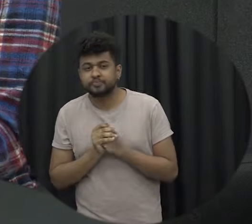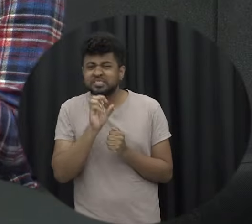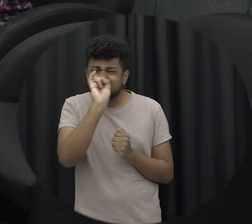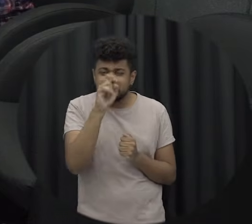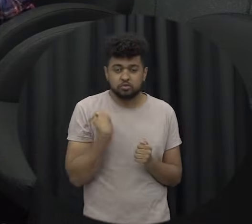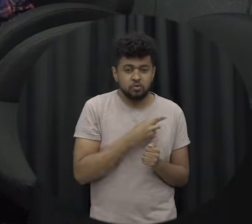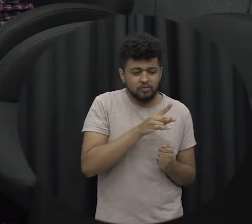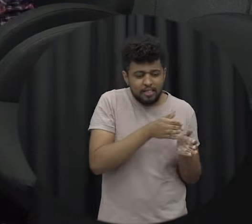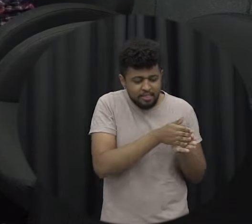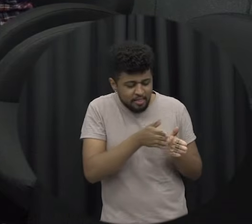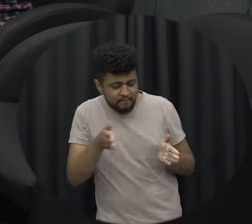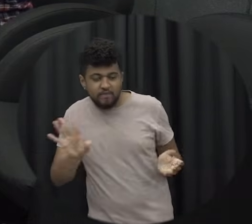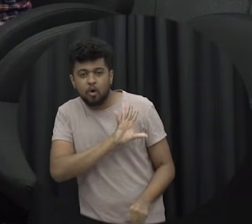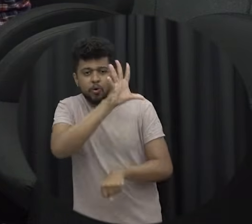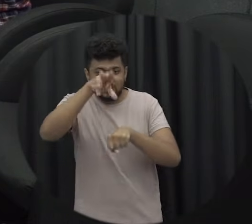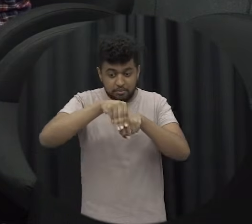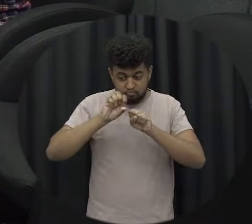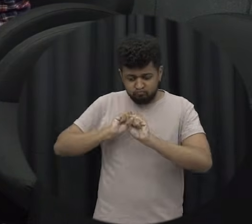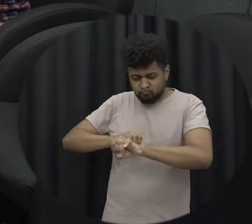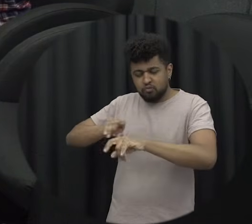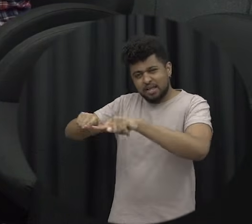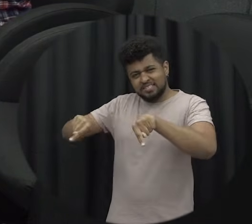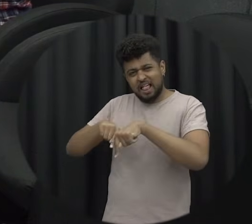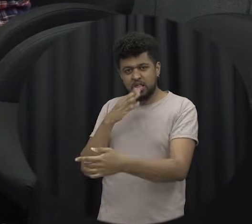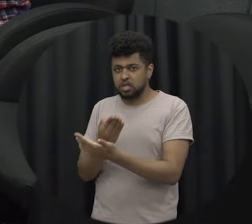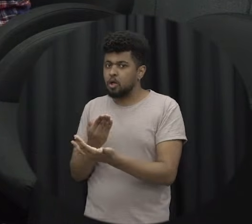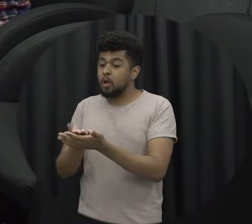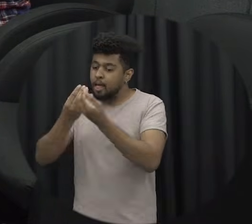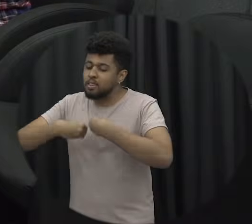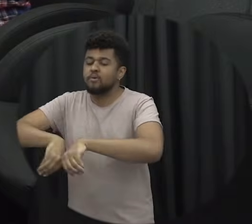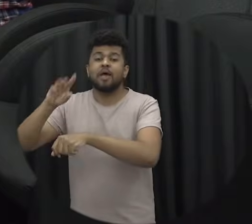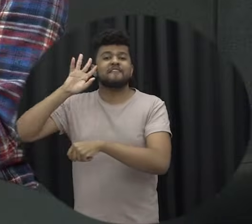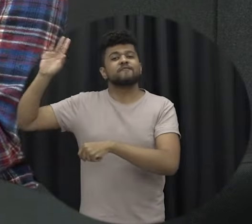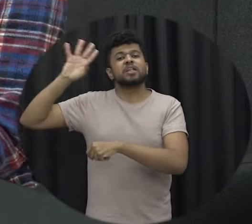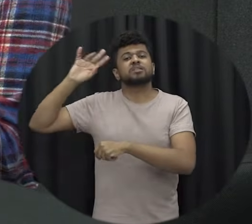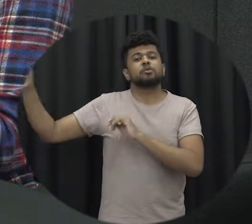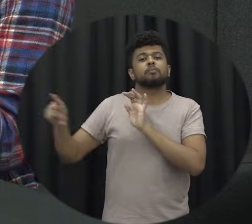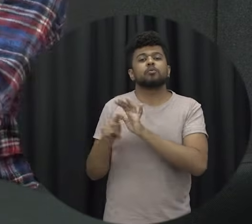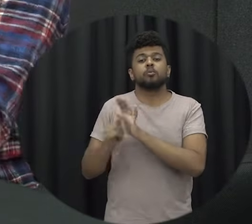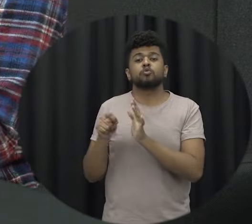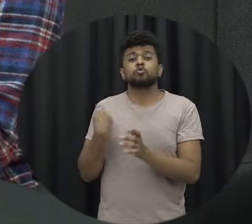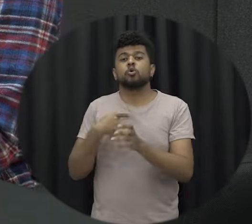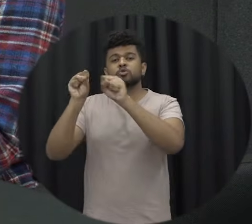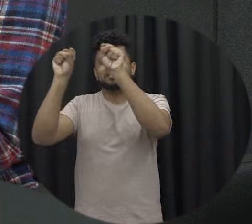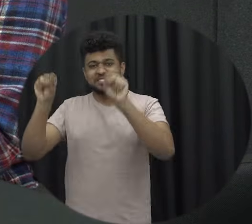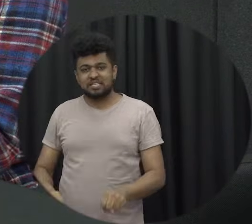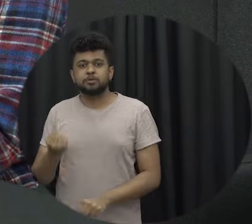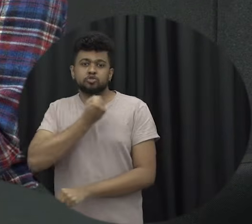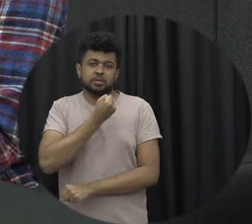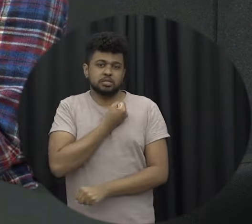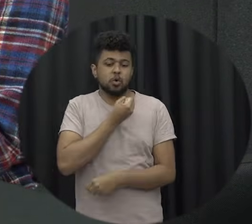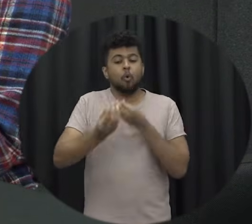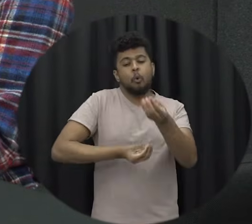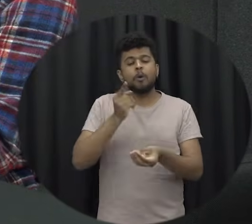sala de aula, é para levar uma reflexão sobre o nosso sistema de numeração, como ele funciona, por que ele funciona dessa